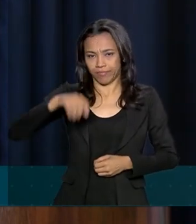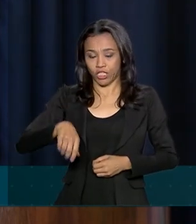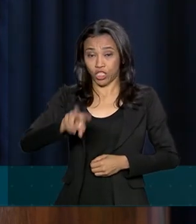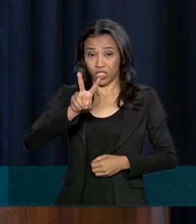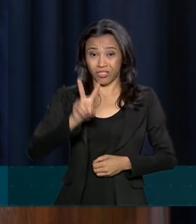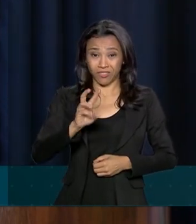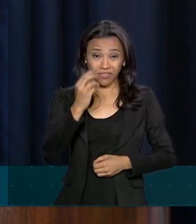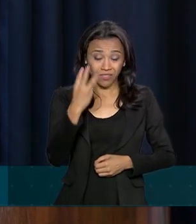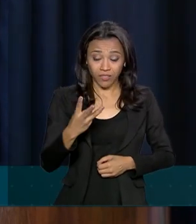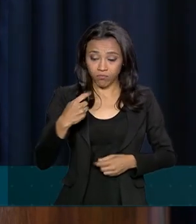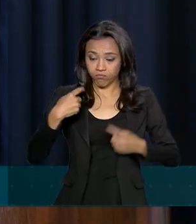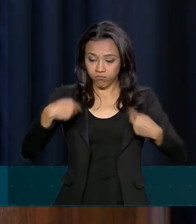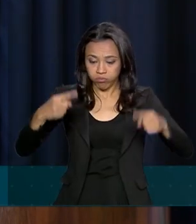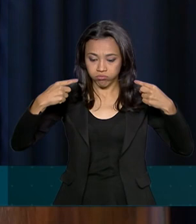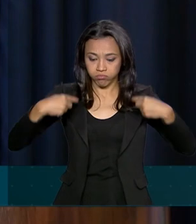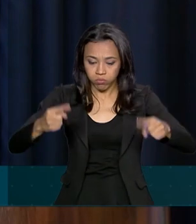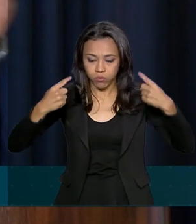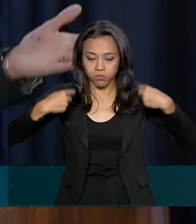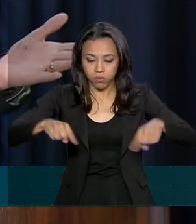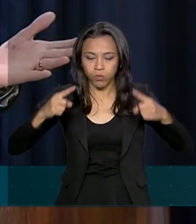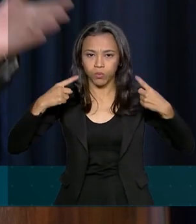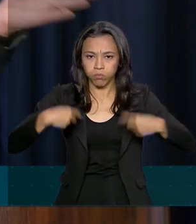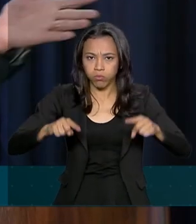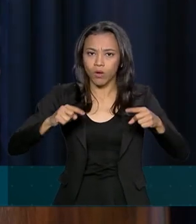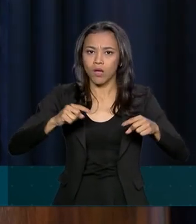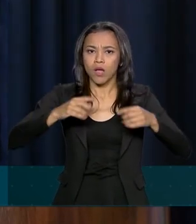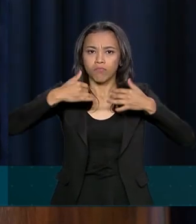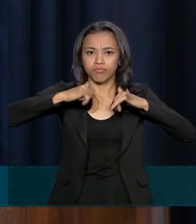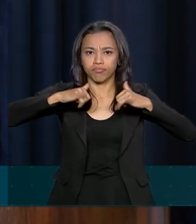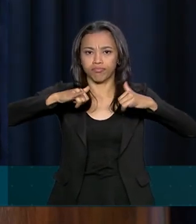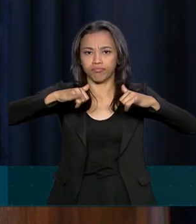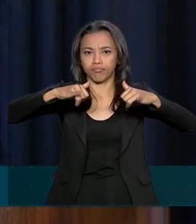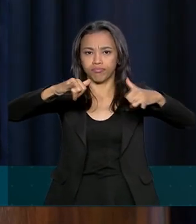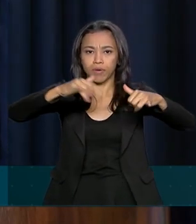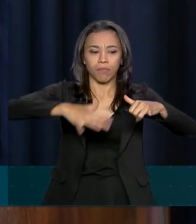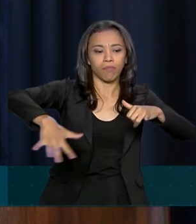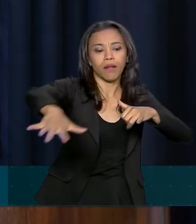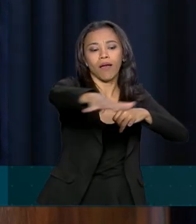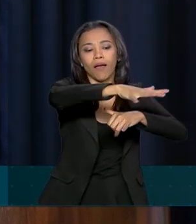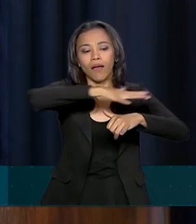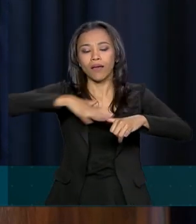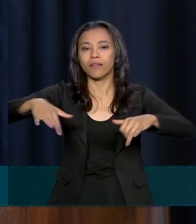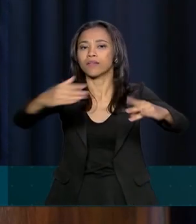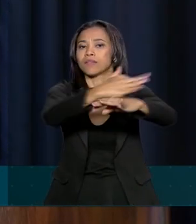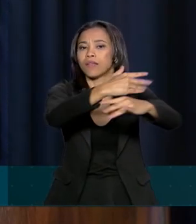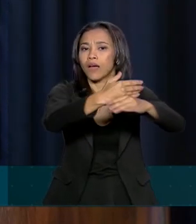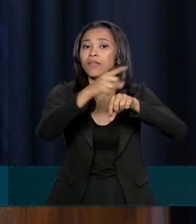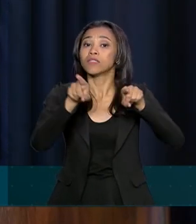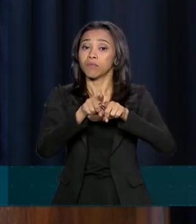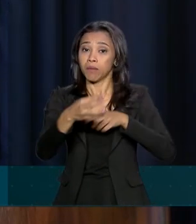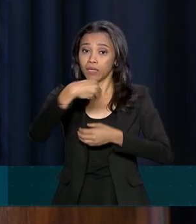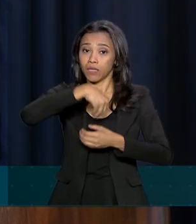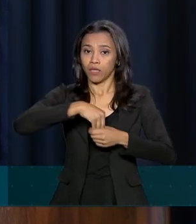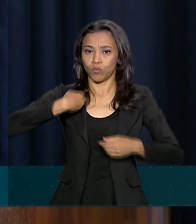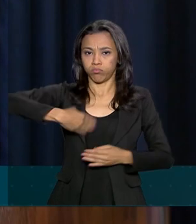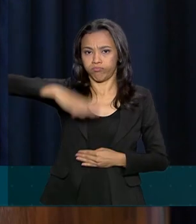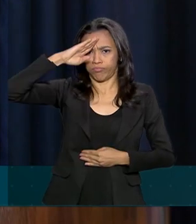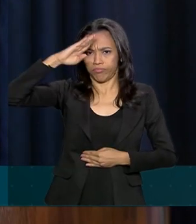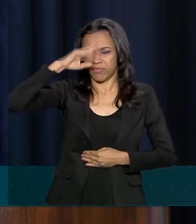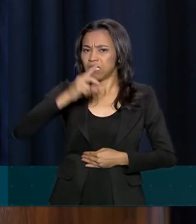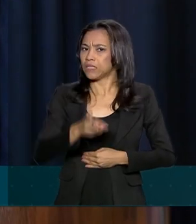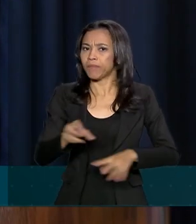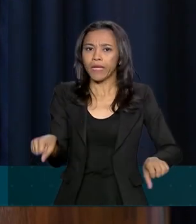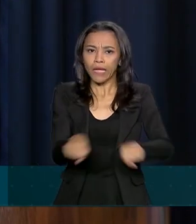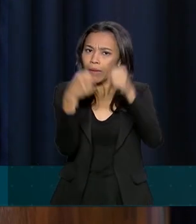que forneciam por 8 horas energia para o quartel e para metade da cidade de Niuaque. E esses motores só quebravam na